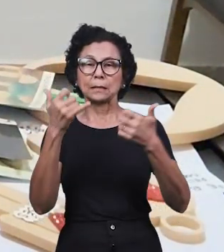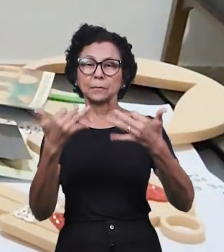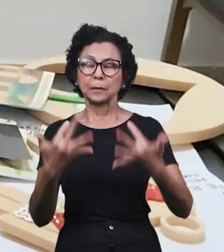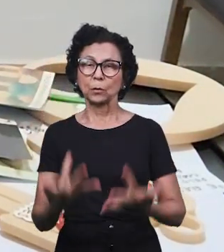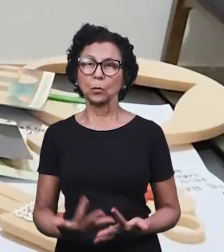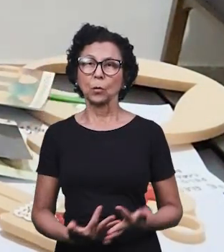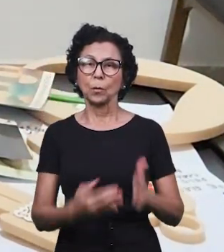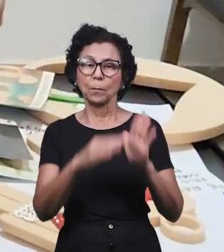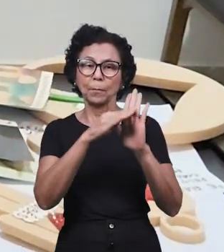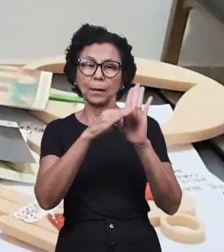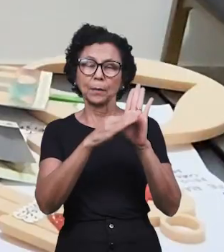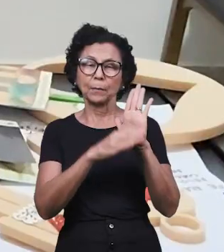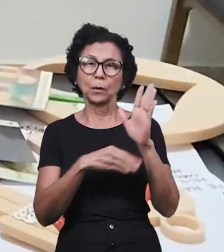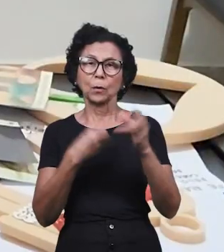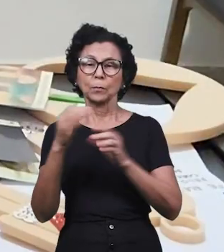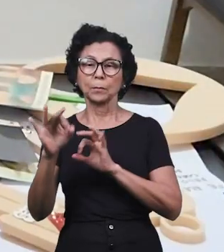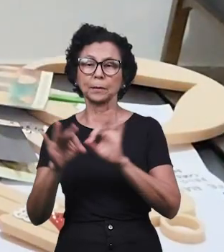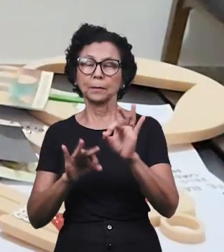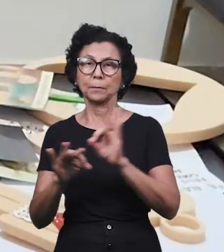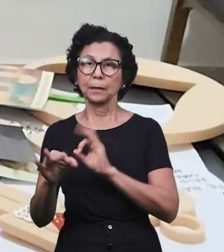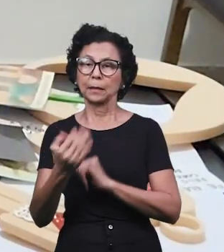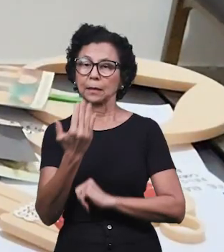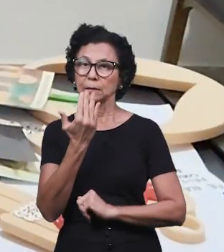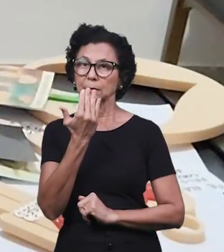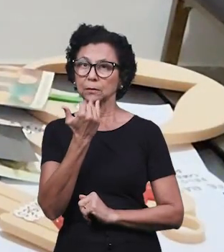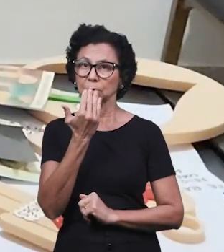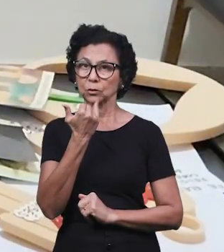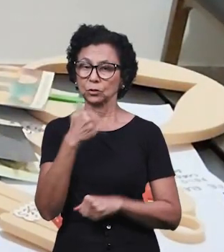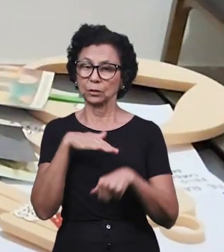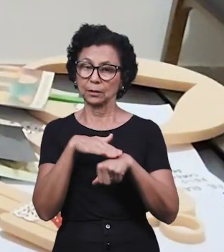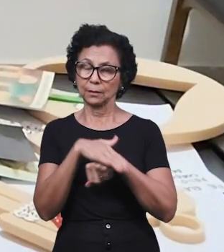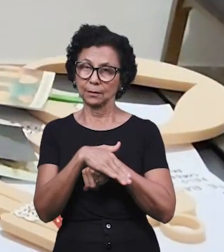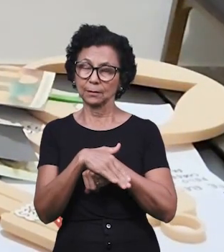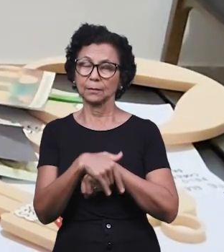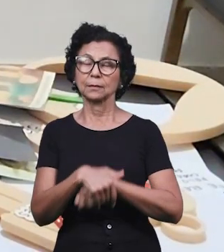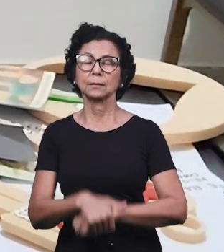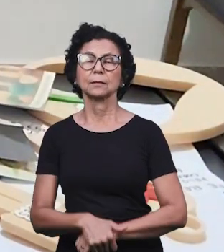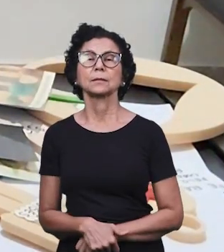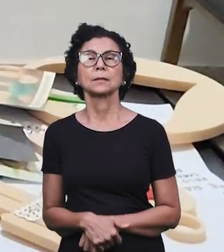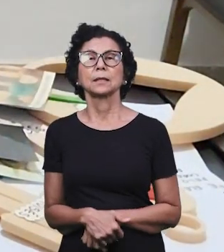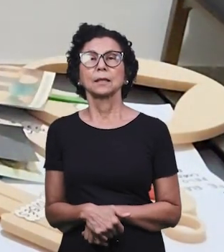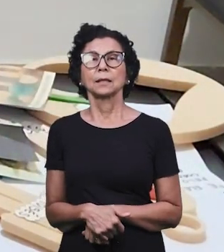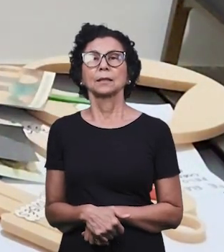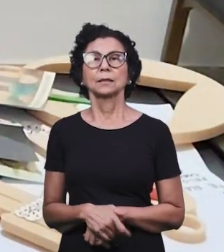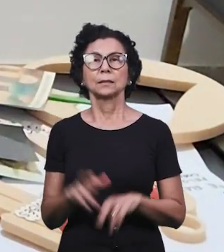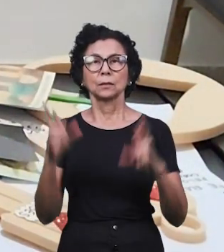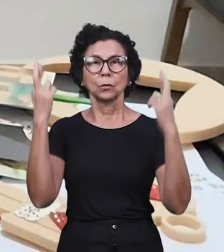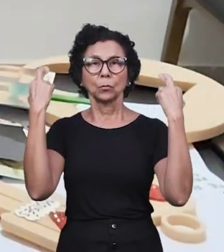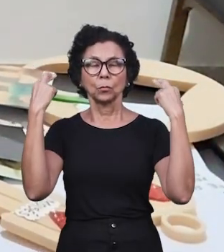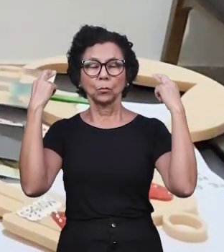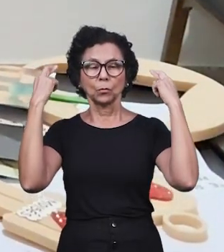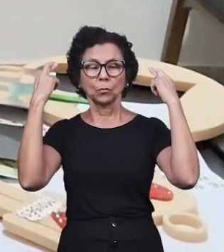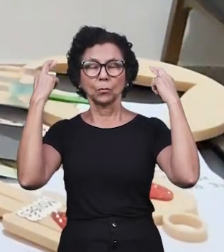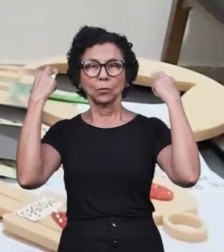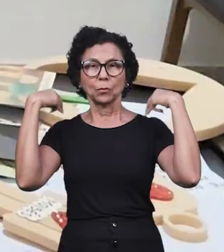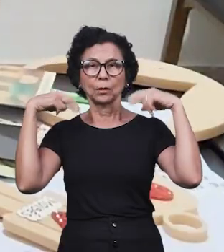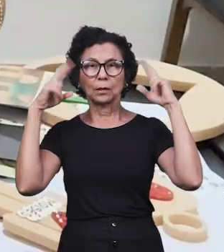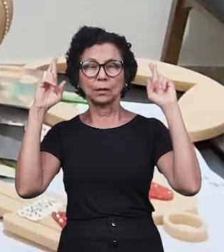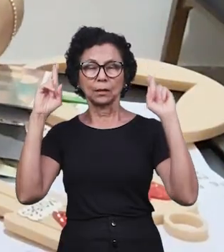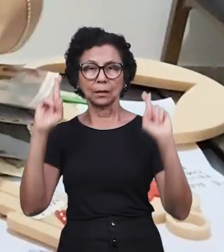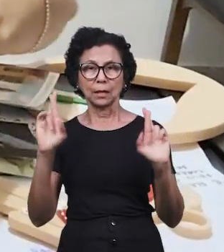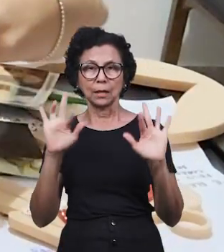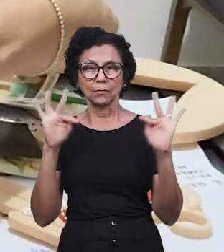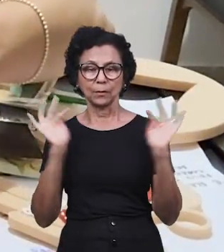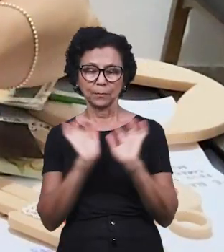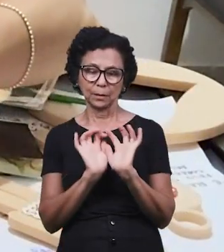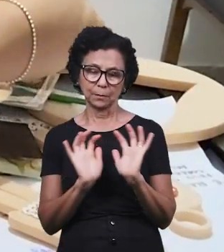jantar. Então a família estava toda reunida aqui, dentro de casa, ao redor do cordeiro. O sangue